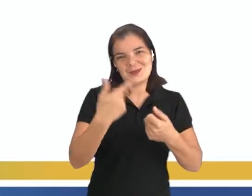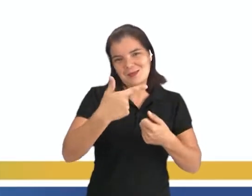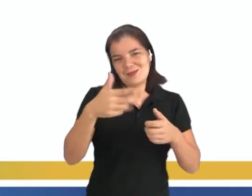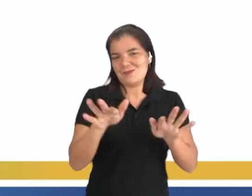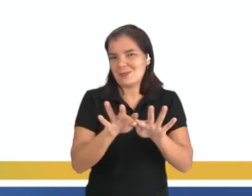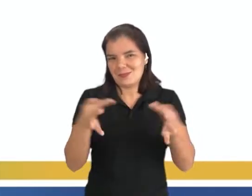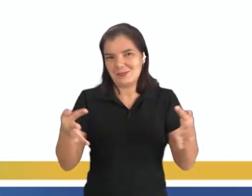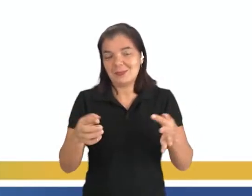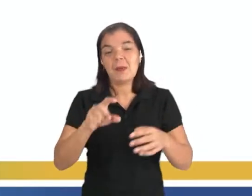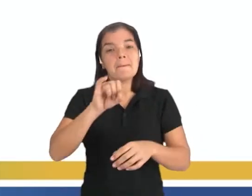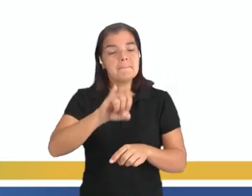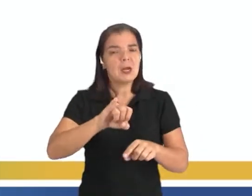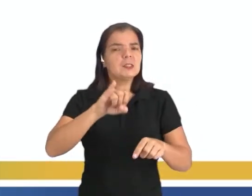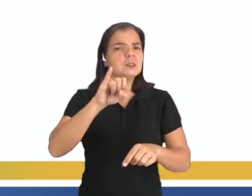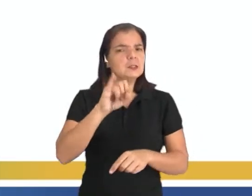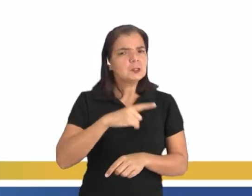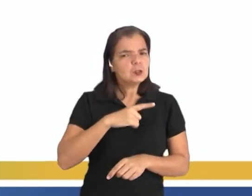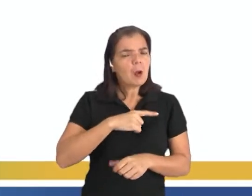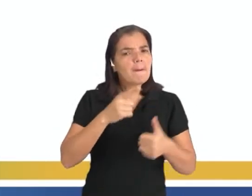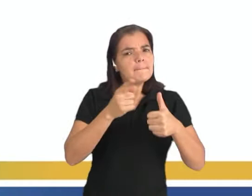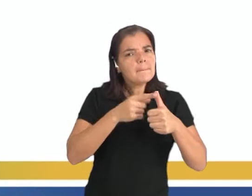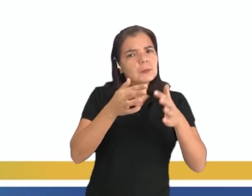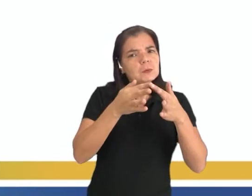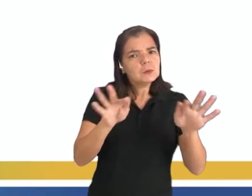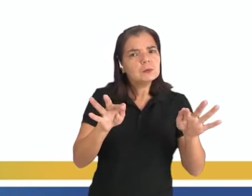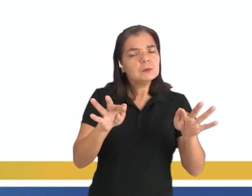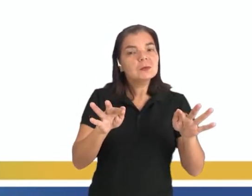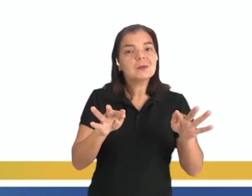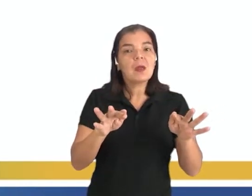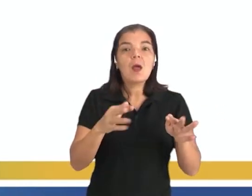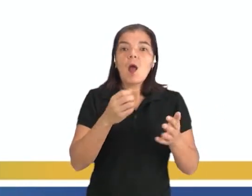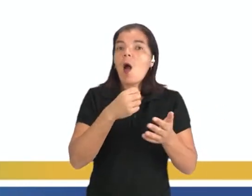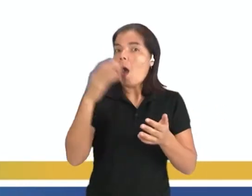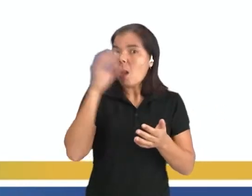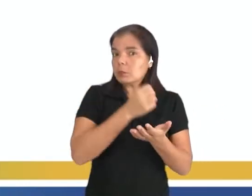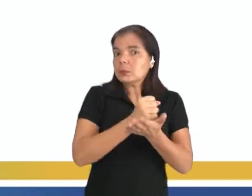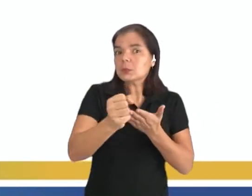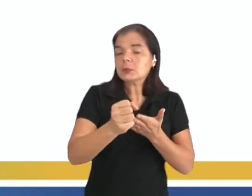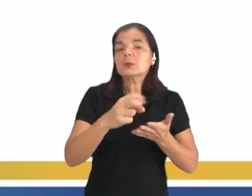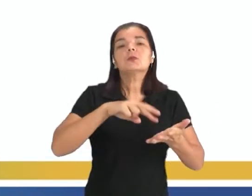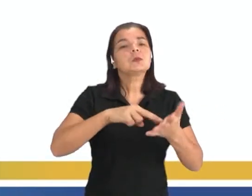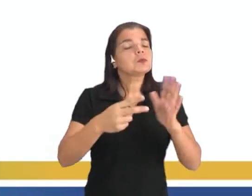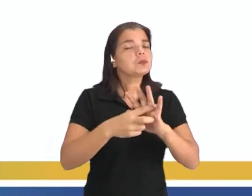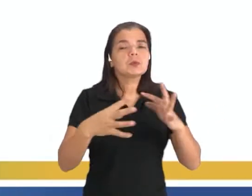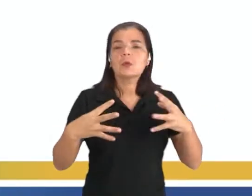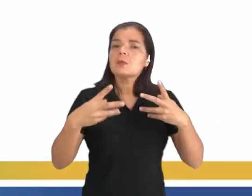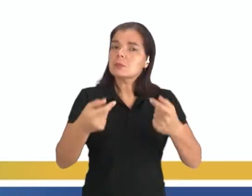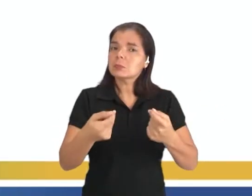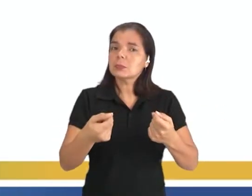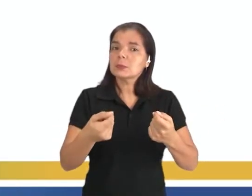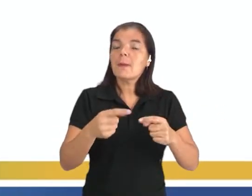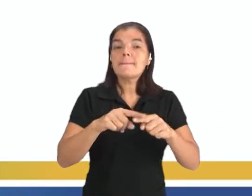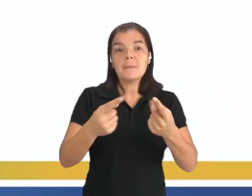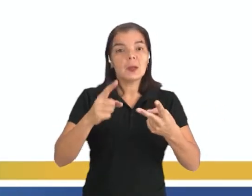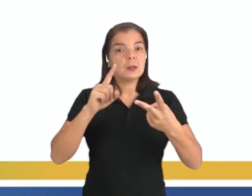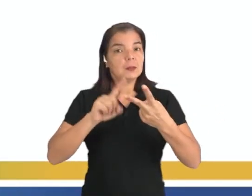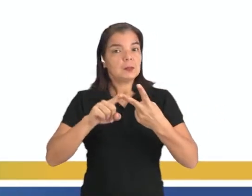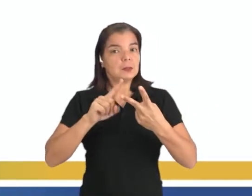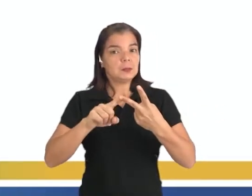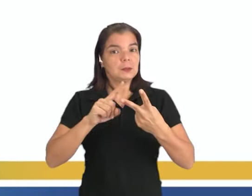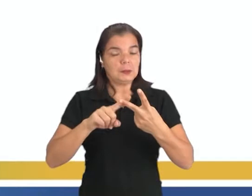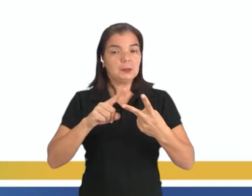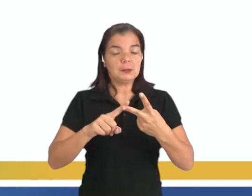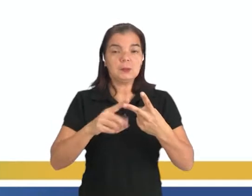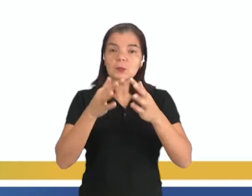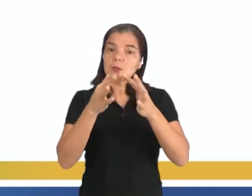frase. Se nós tivéssemos ficado só com a primeira frase, a pressa passa, ela estaria completa. A segunda, a